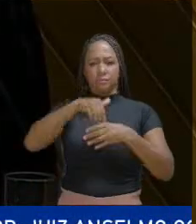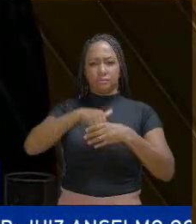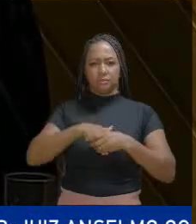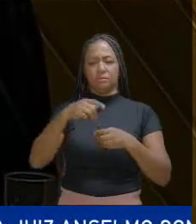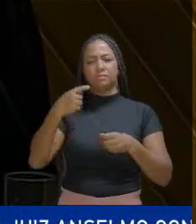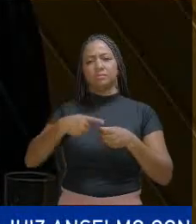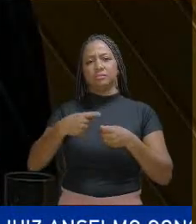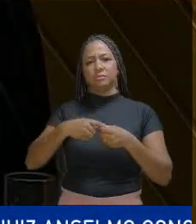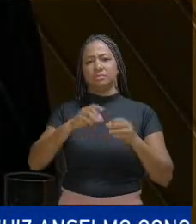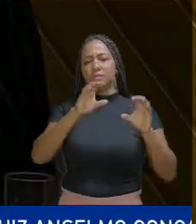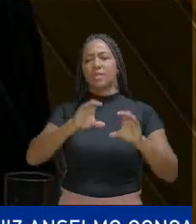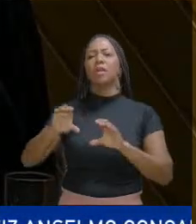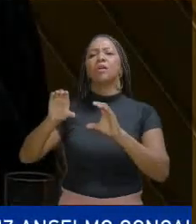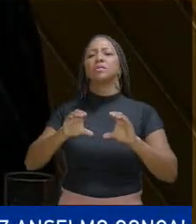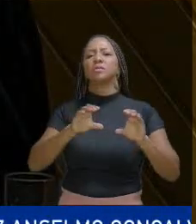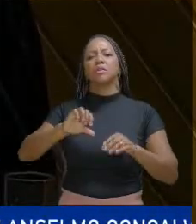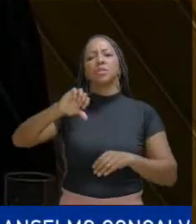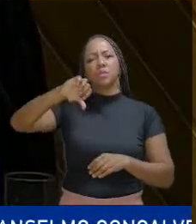do município de Calçoene,